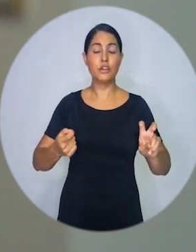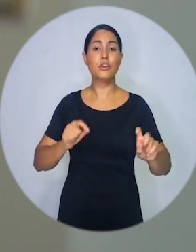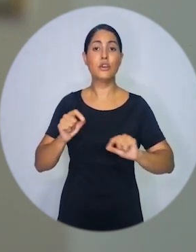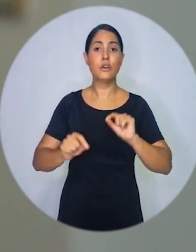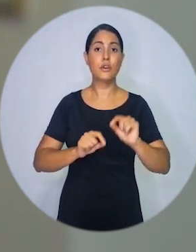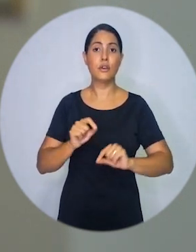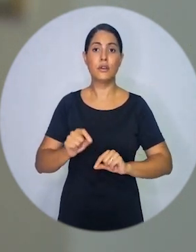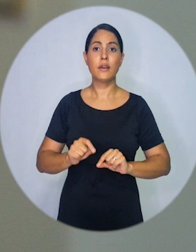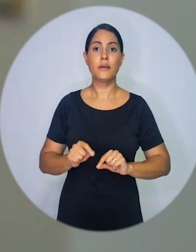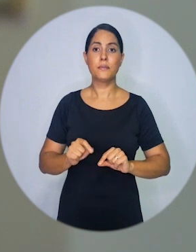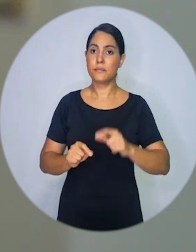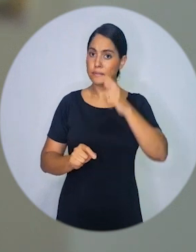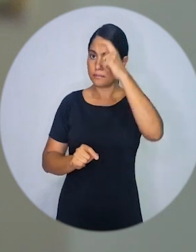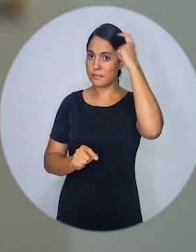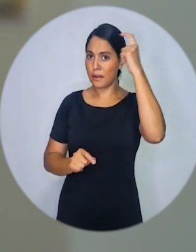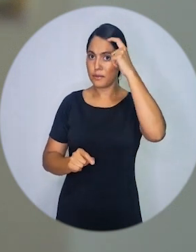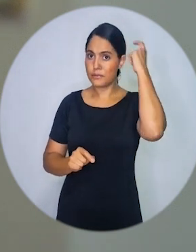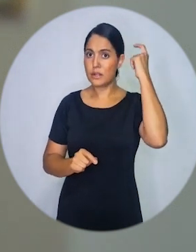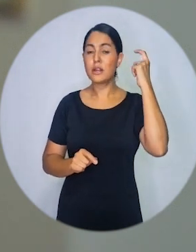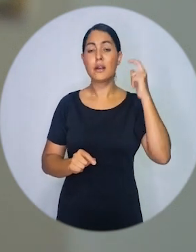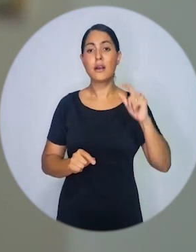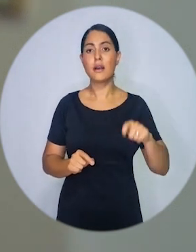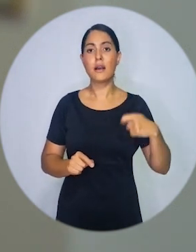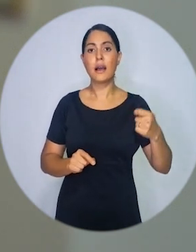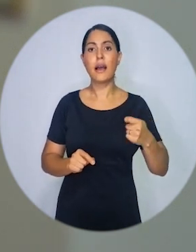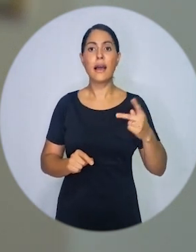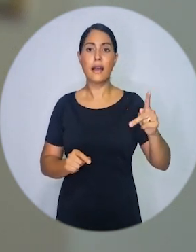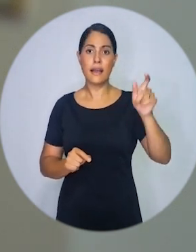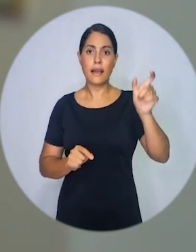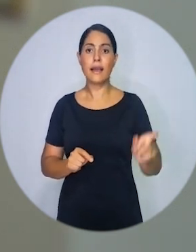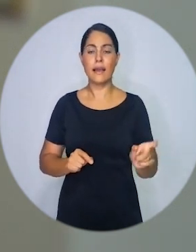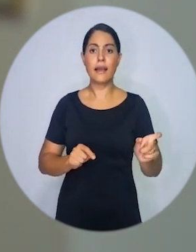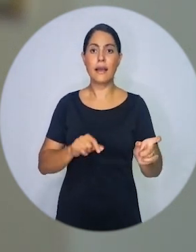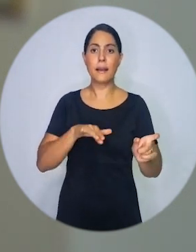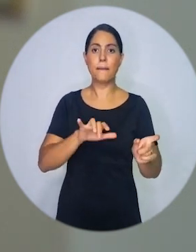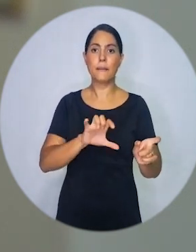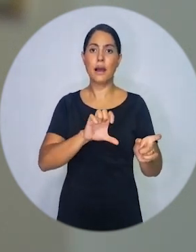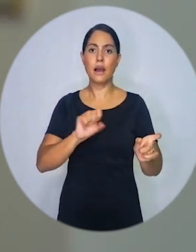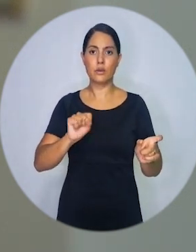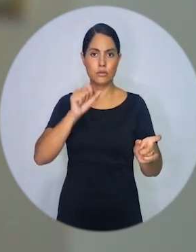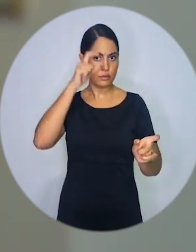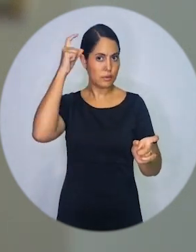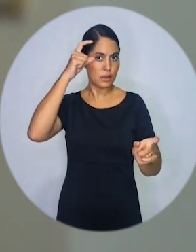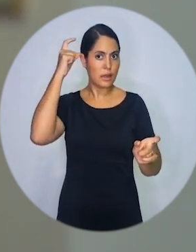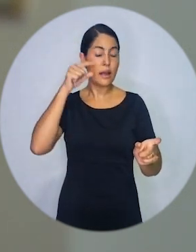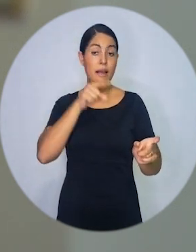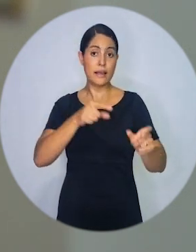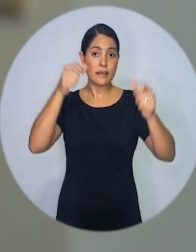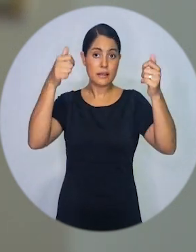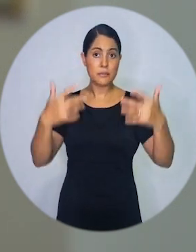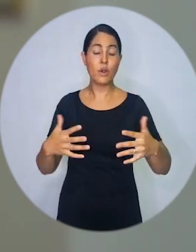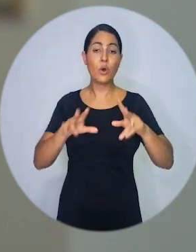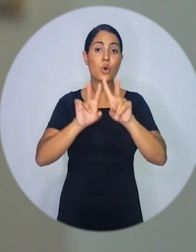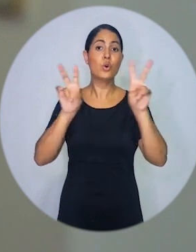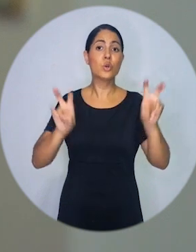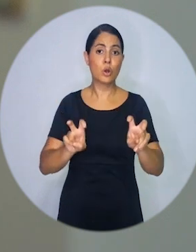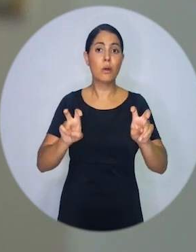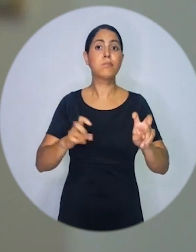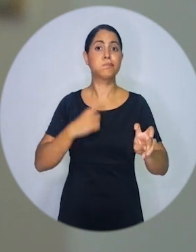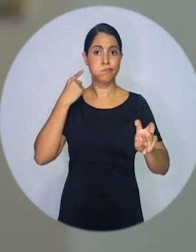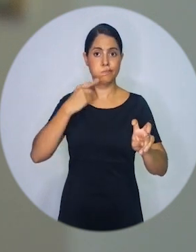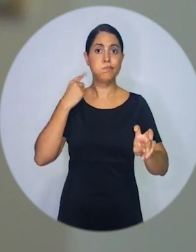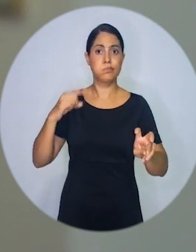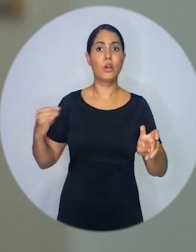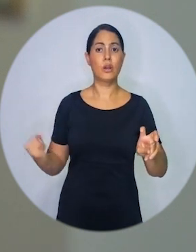OAB, Marcos Vinícius Furtado Coelho, também participou da solenidade. Ele defendeu a importância da advocacia